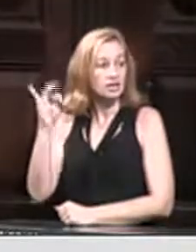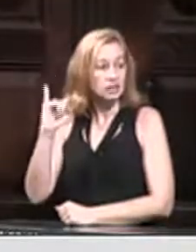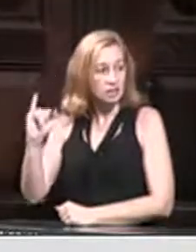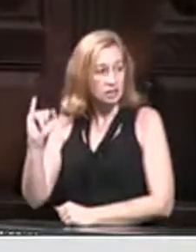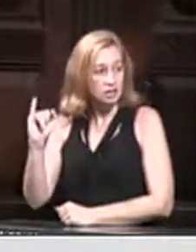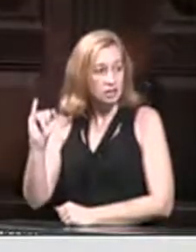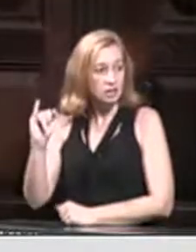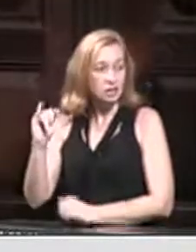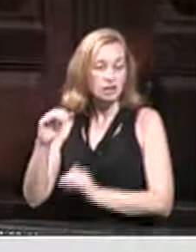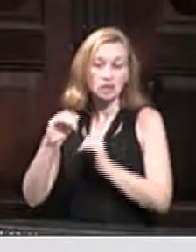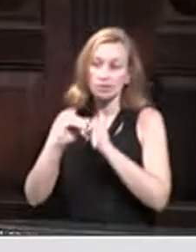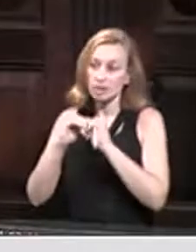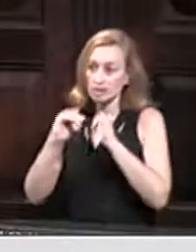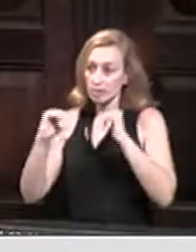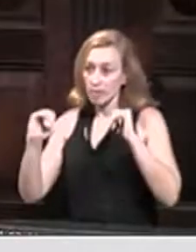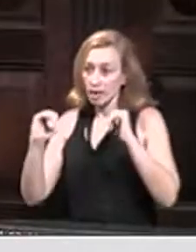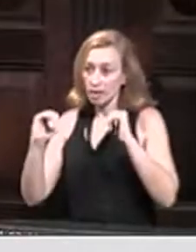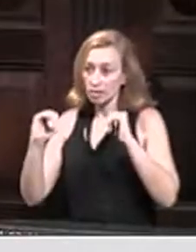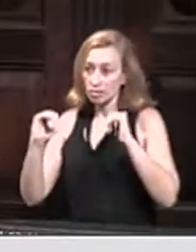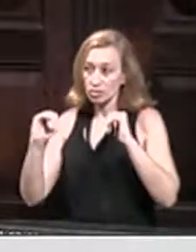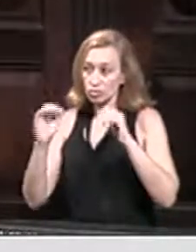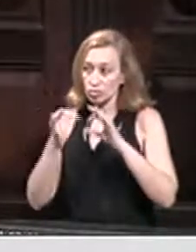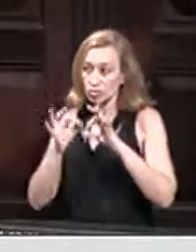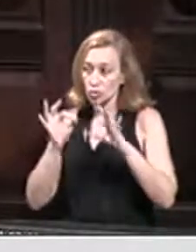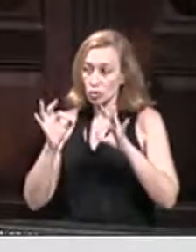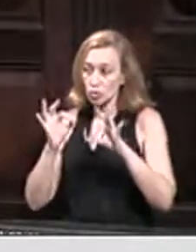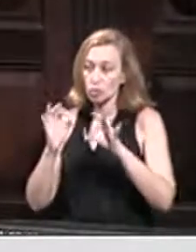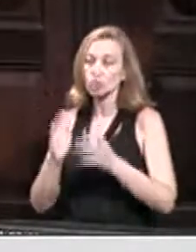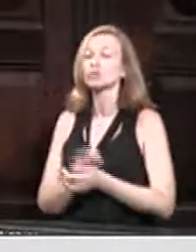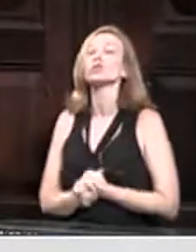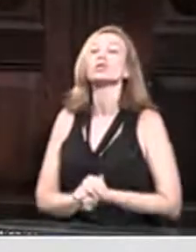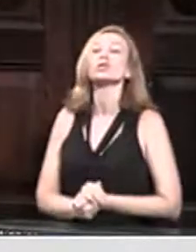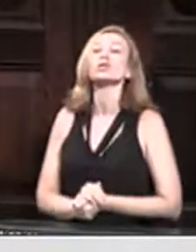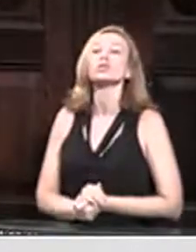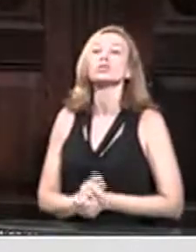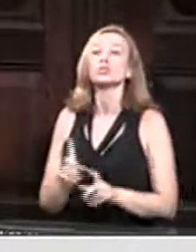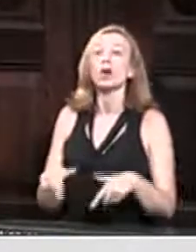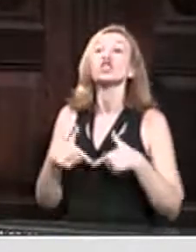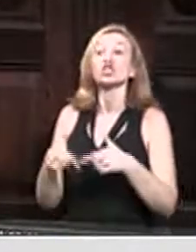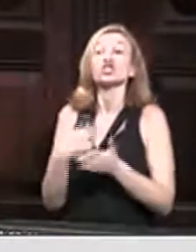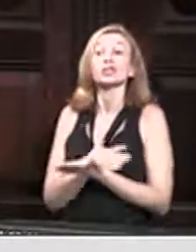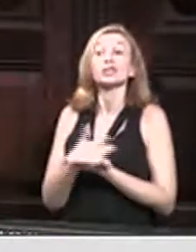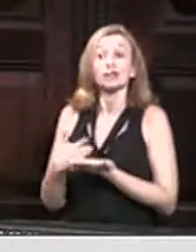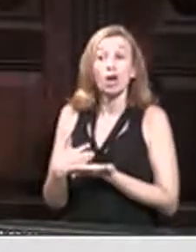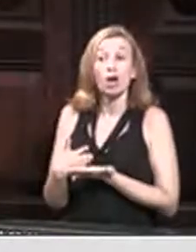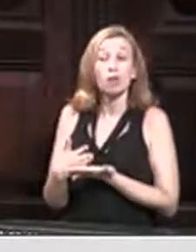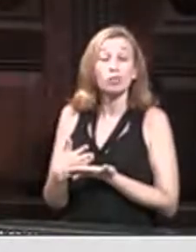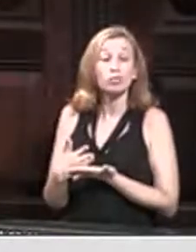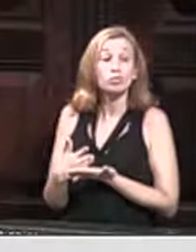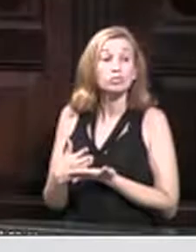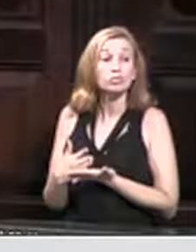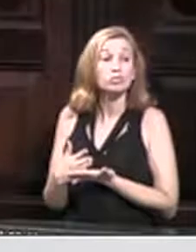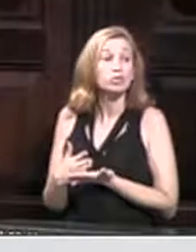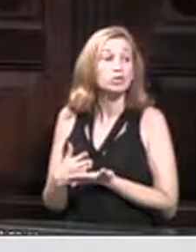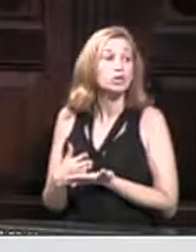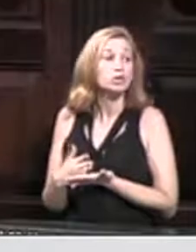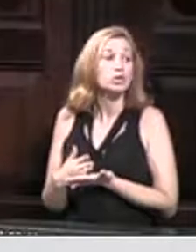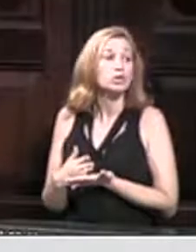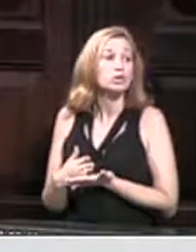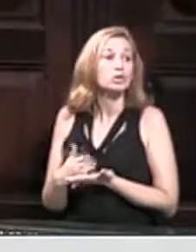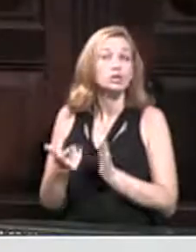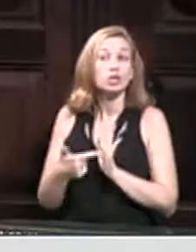se distanciando muito do papel inicial que lhe conferiu